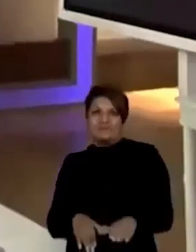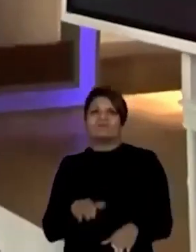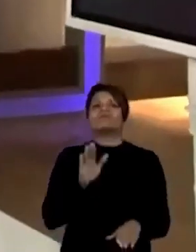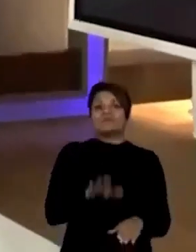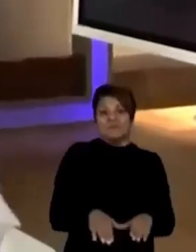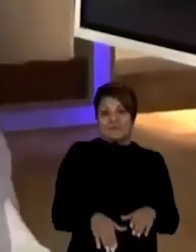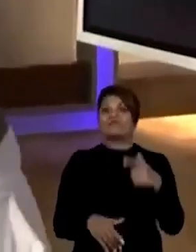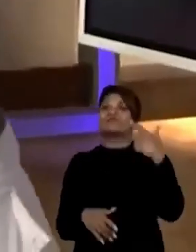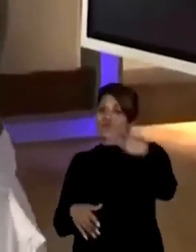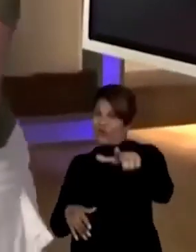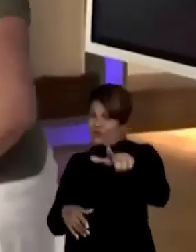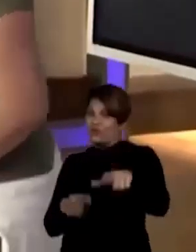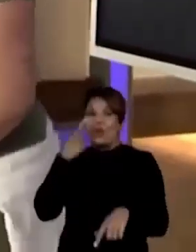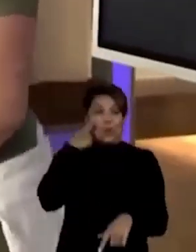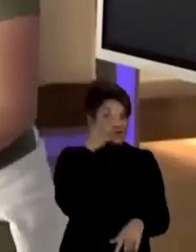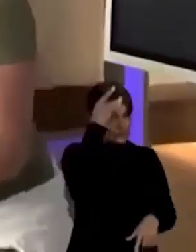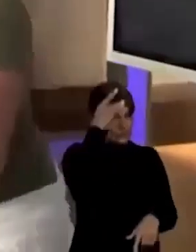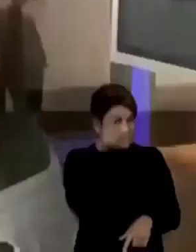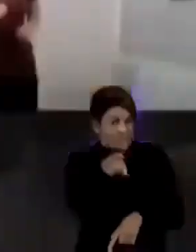Que eles pegaram.